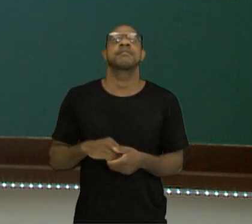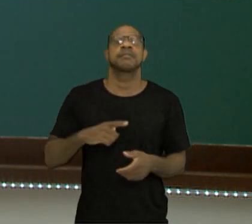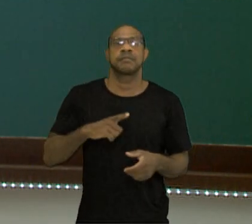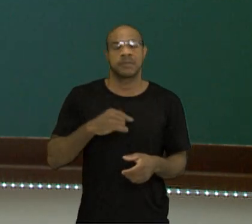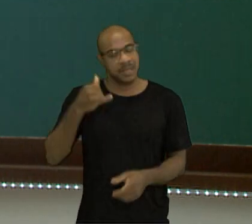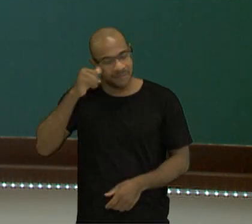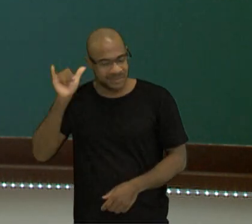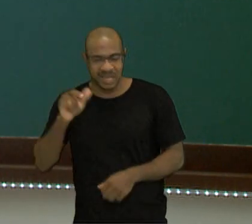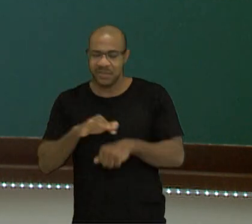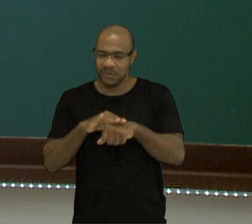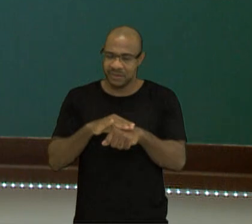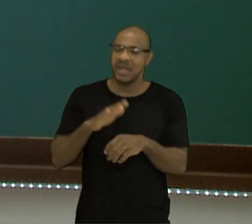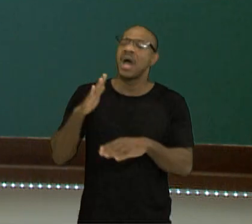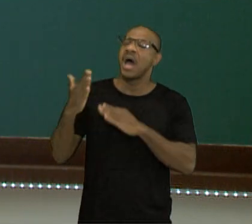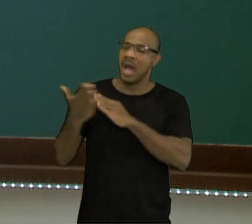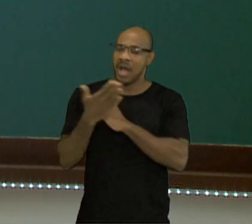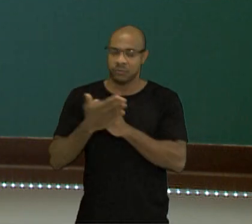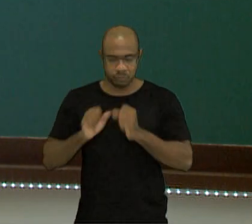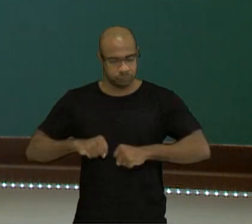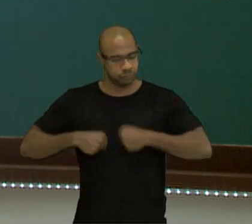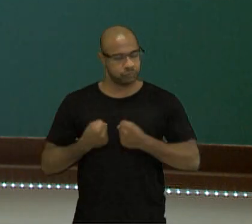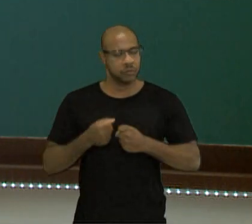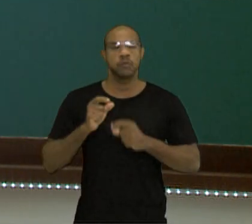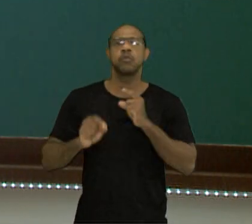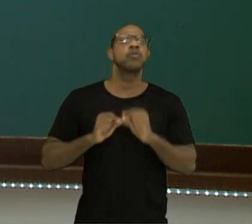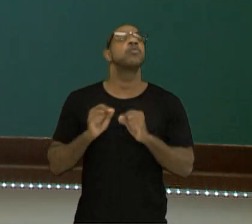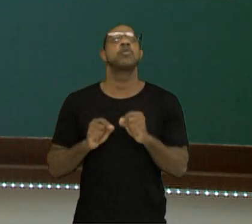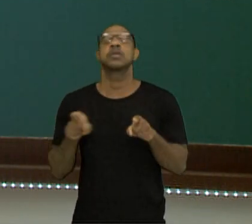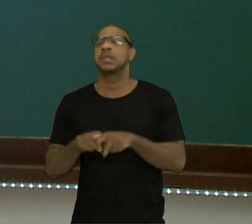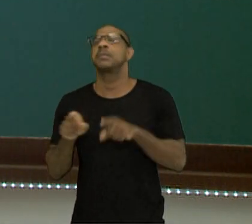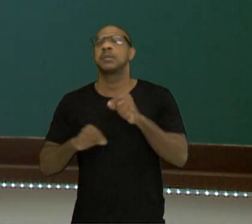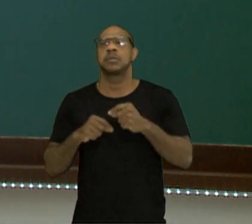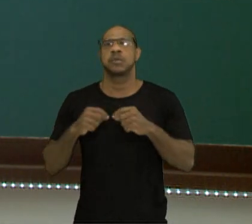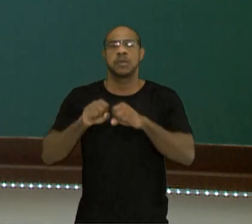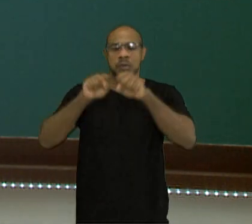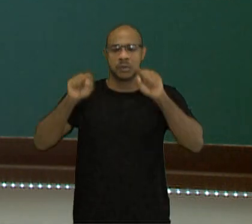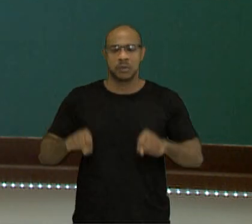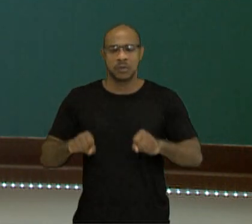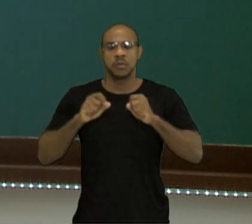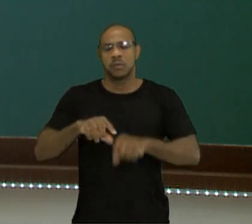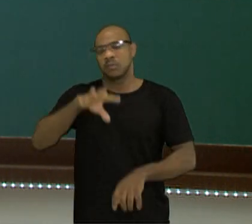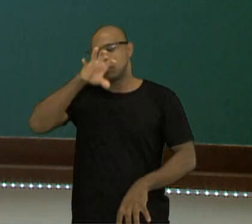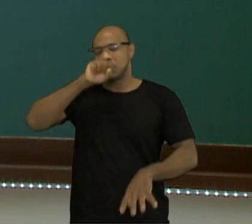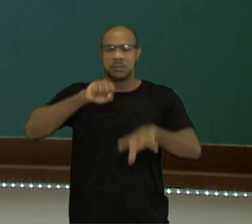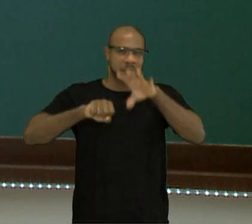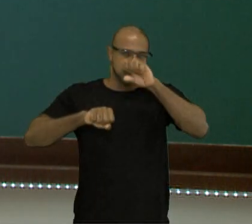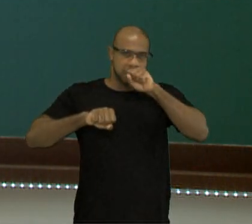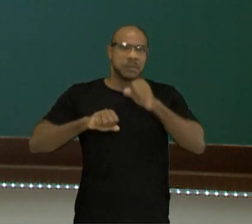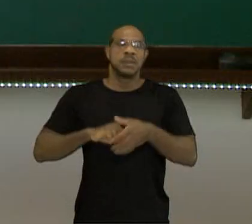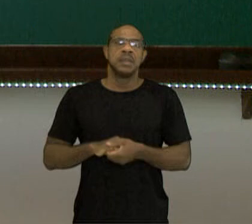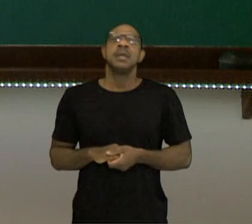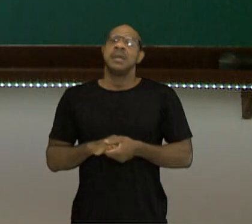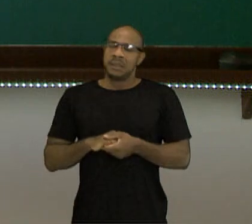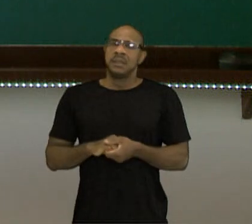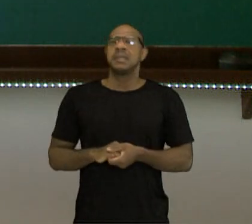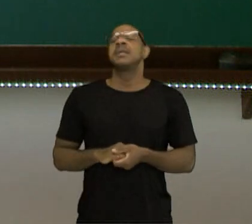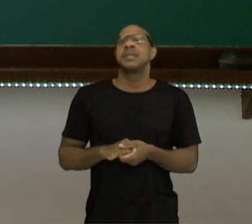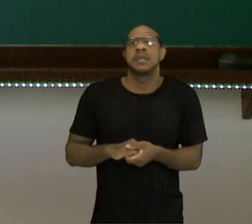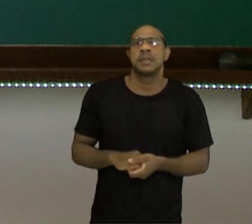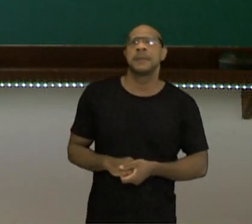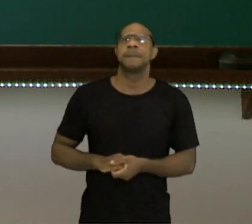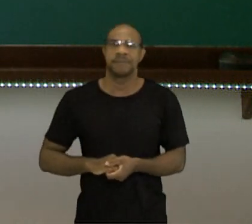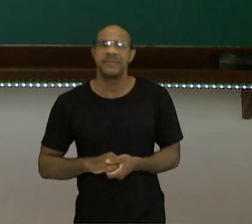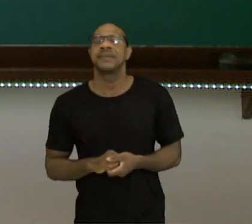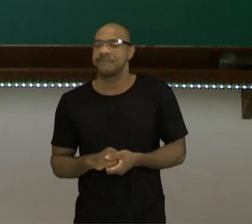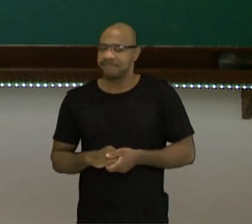evitar doenças, ajuda a fortalecer também o nosso sistema respiratório. São pequenas